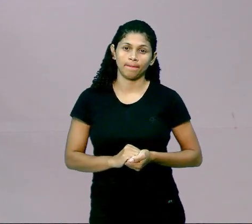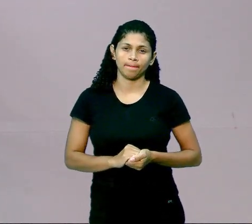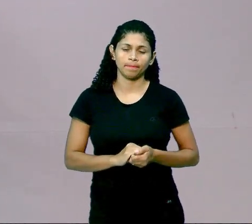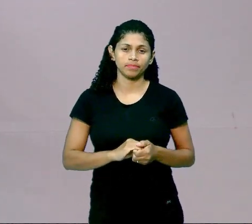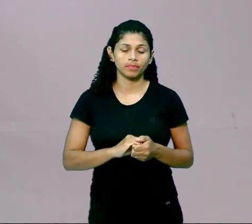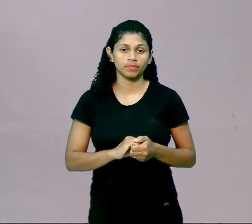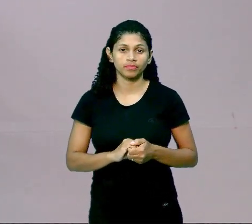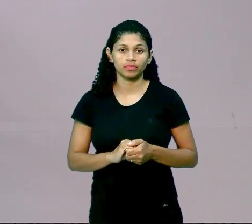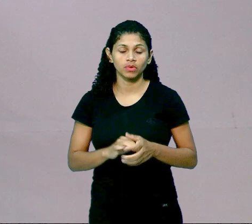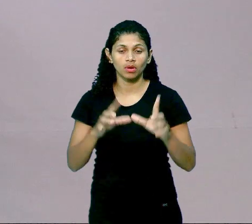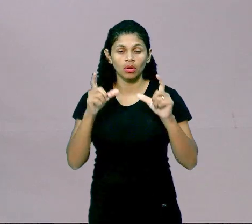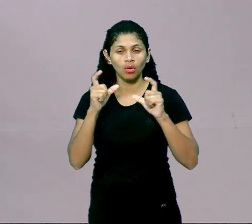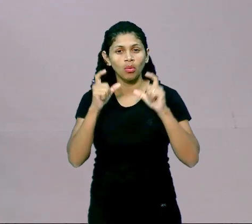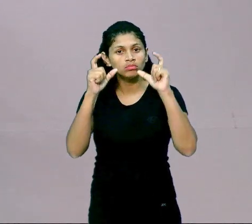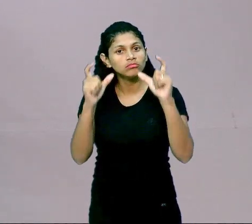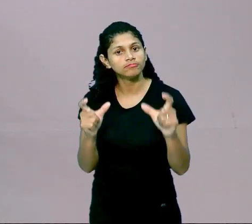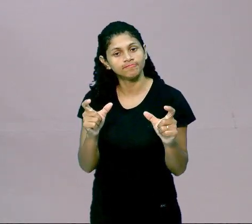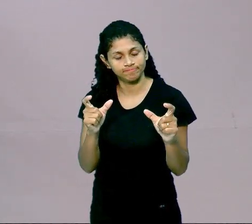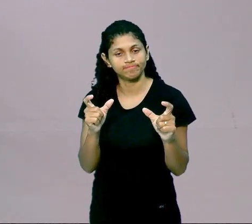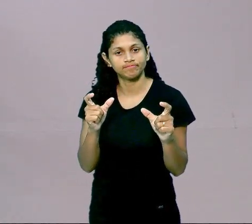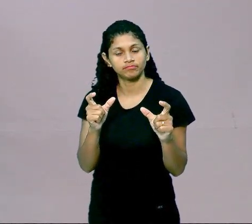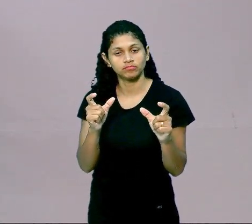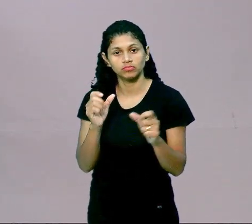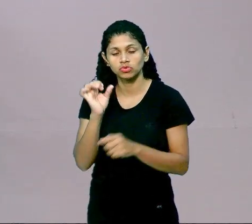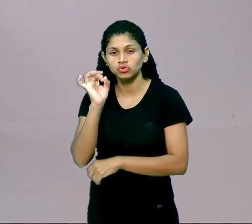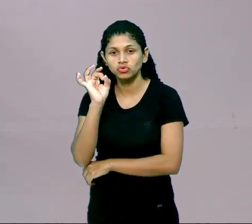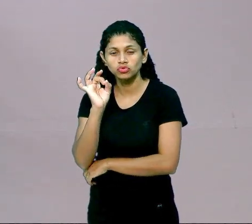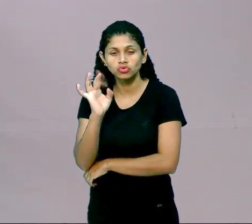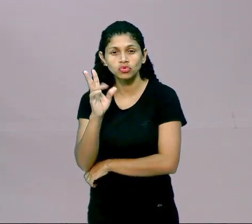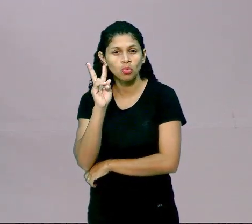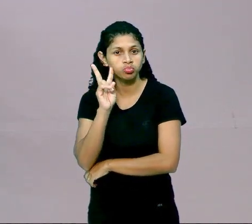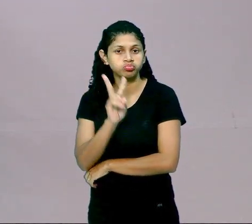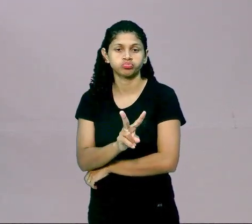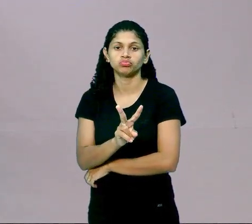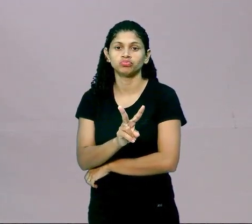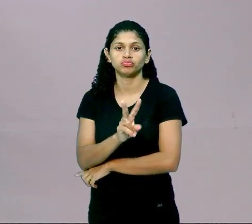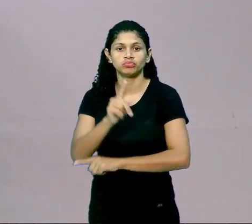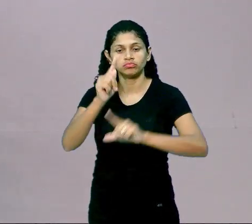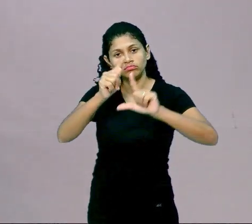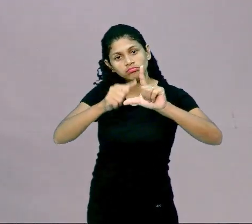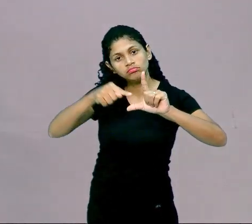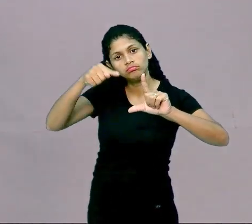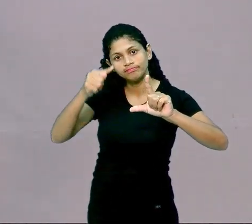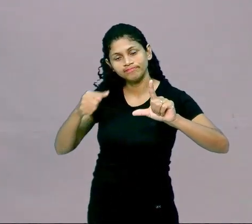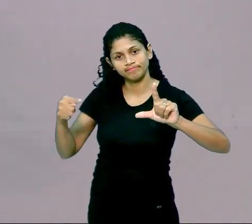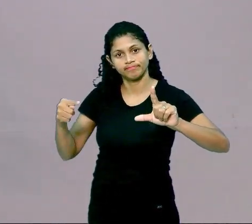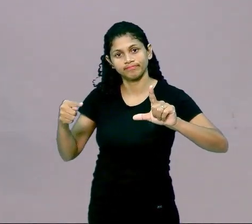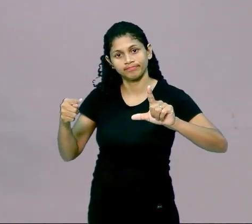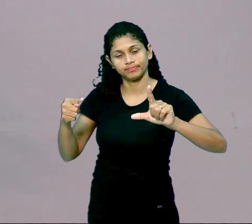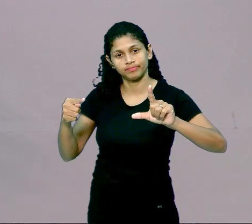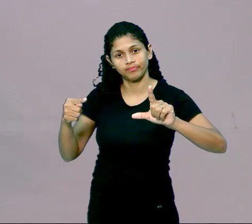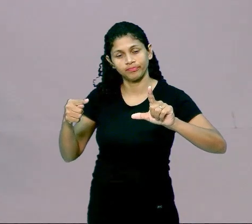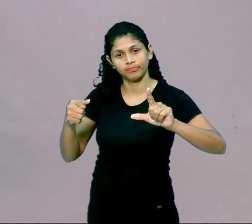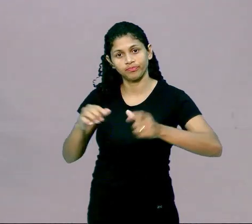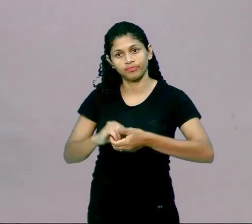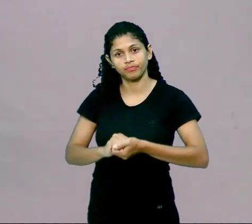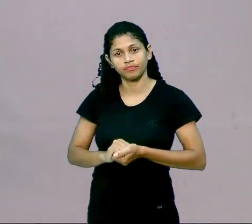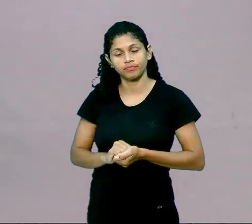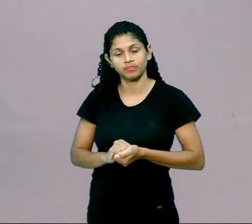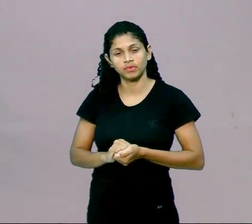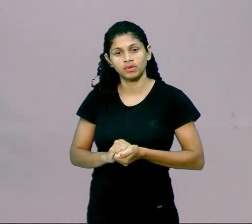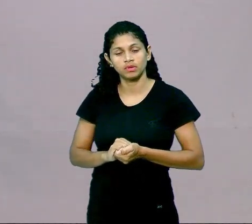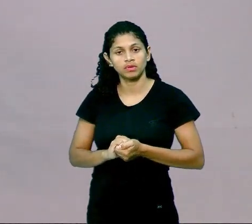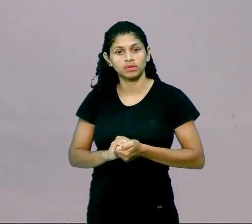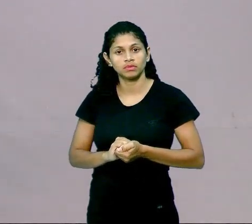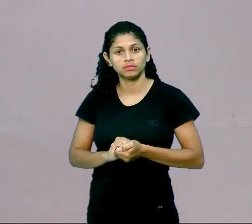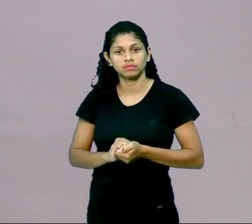Observaram, pessoal, como às vezes é só a gente olhar para o gráfico, tá? A gente não tem que se preocupar